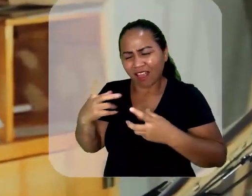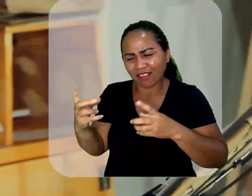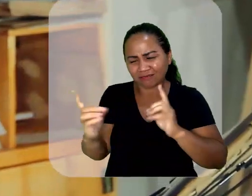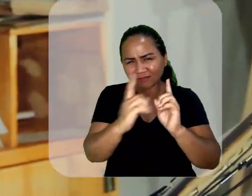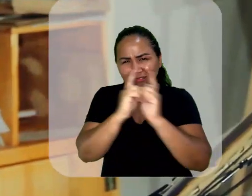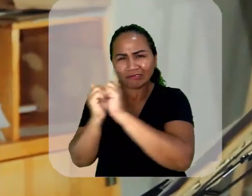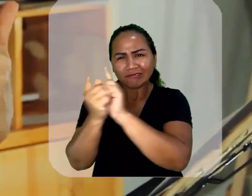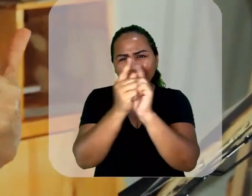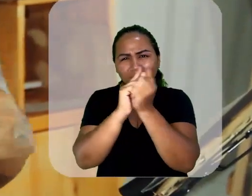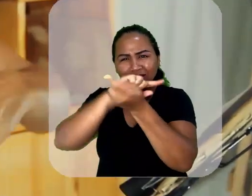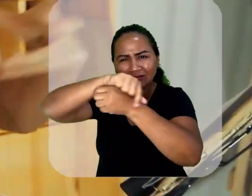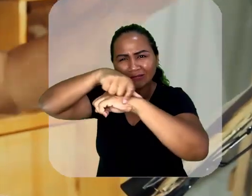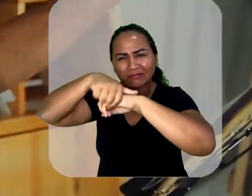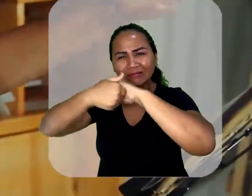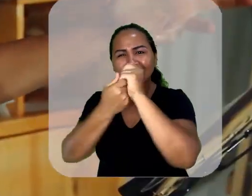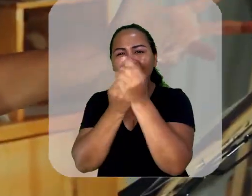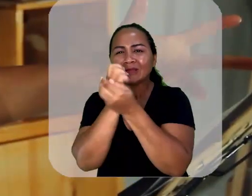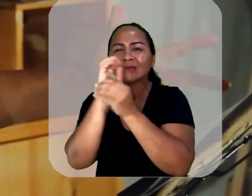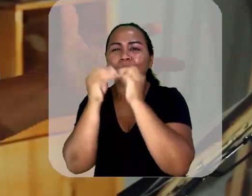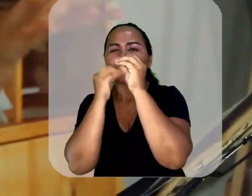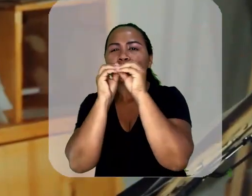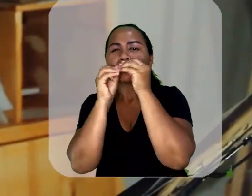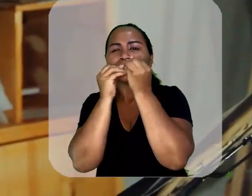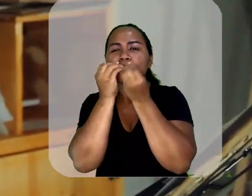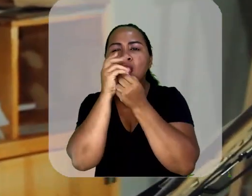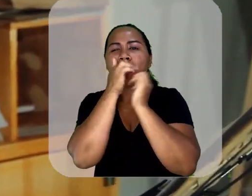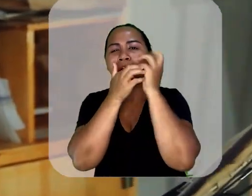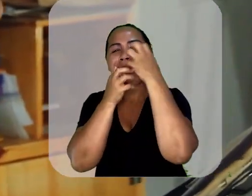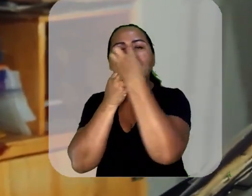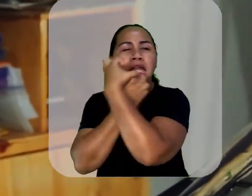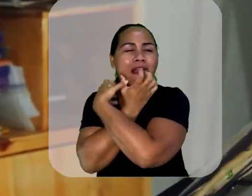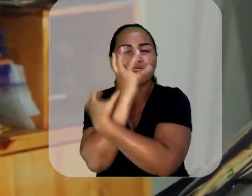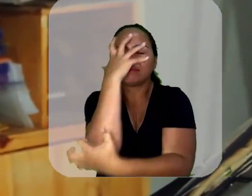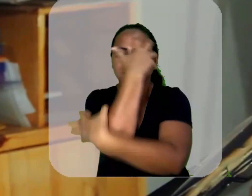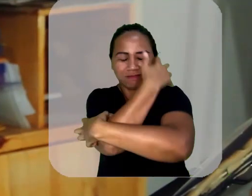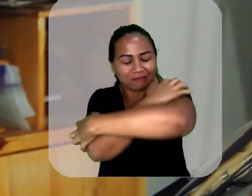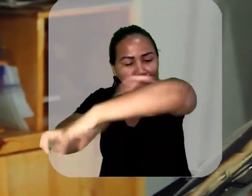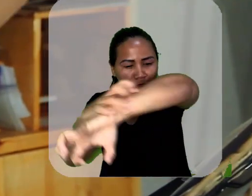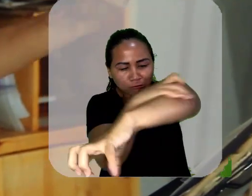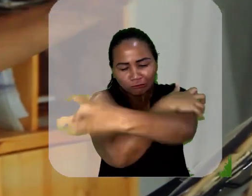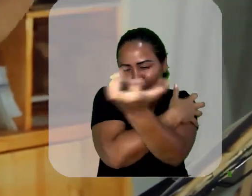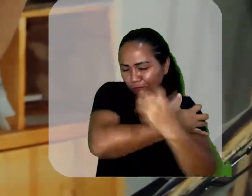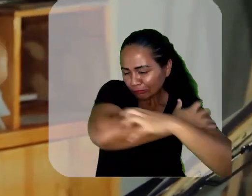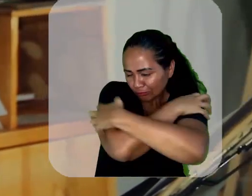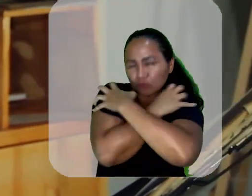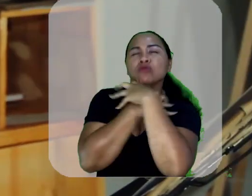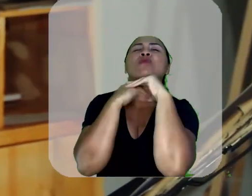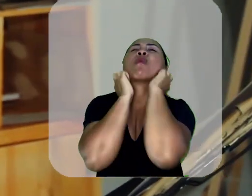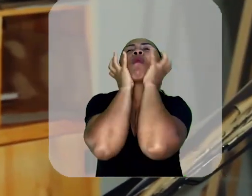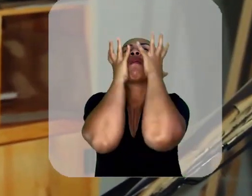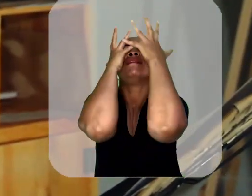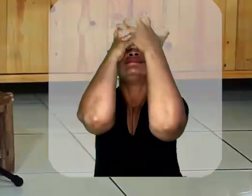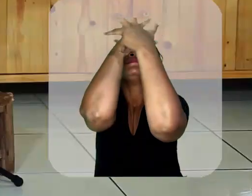de emaranhar. Tua língua tem sotaques, te rogo, se atraques na praia grande do meu